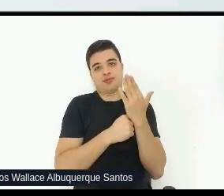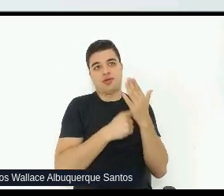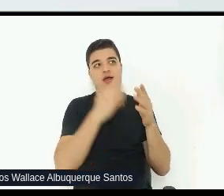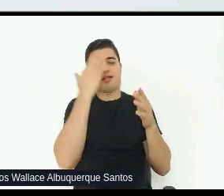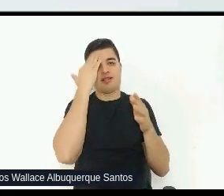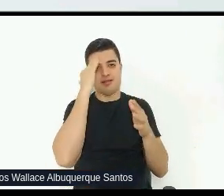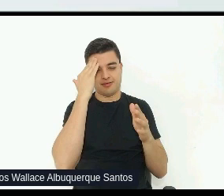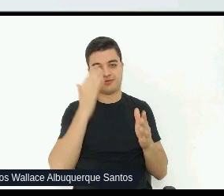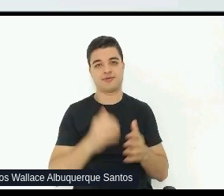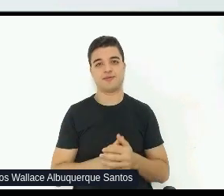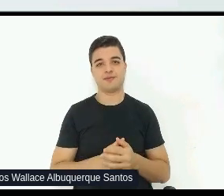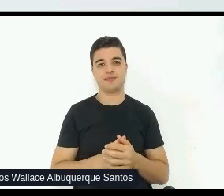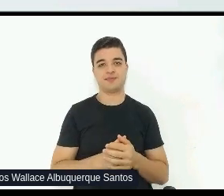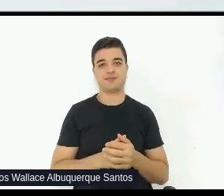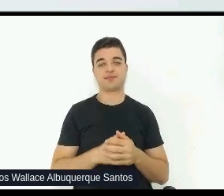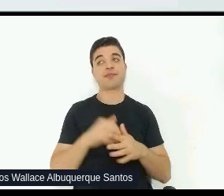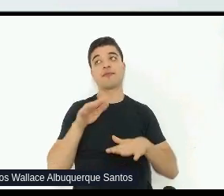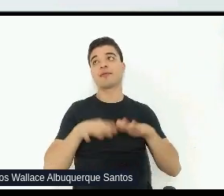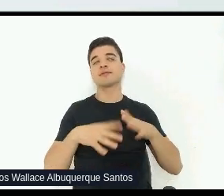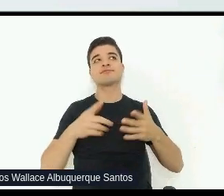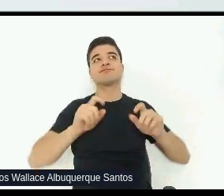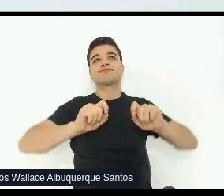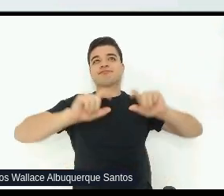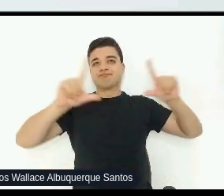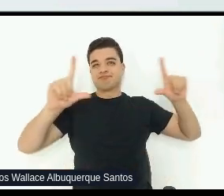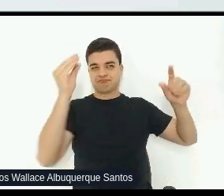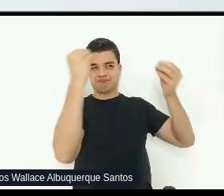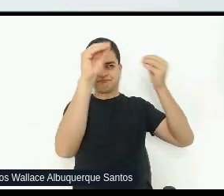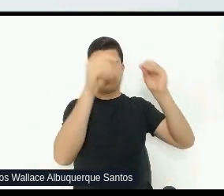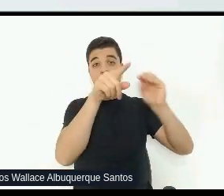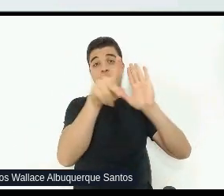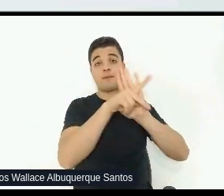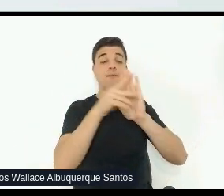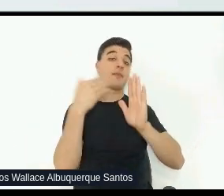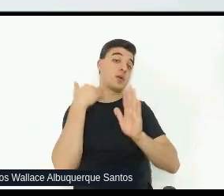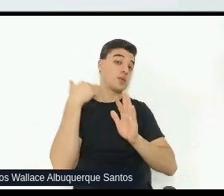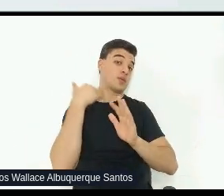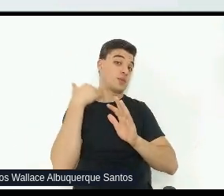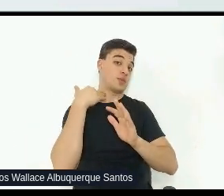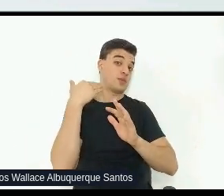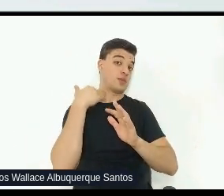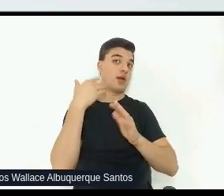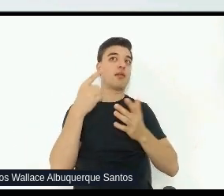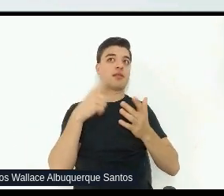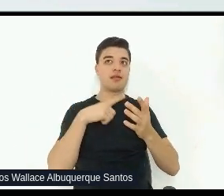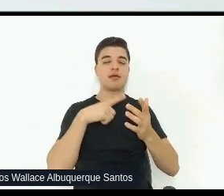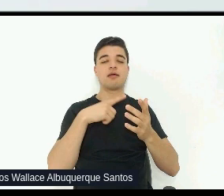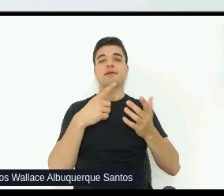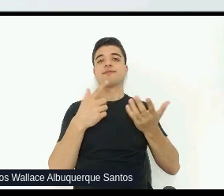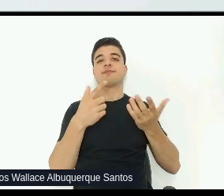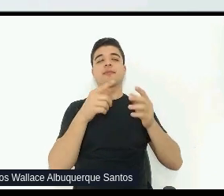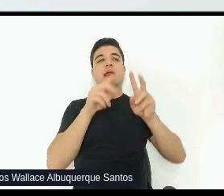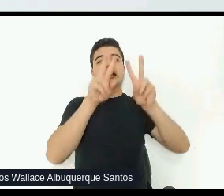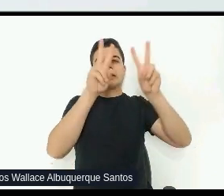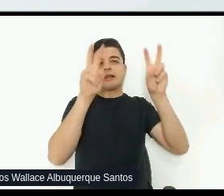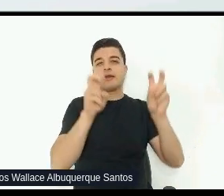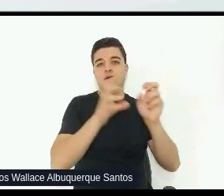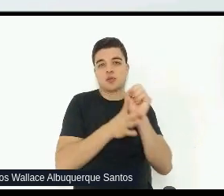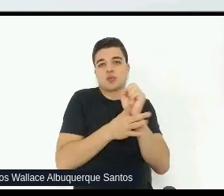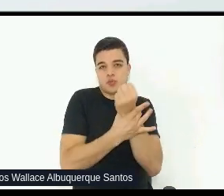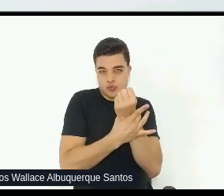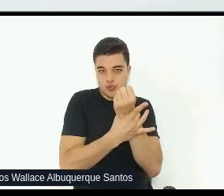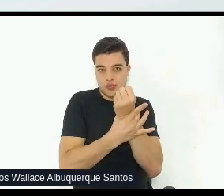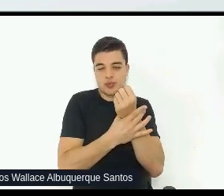Eu estou fazendo uma página de um banco que tem muitos termos, como, por exemplo, uma página de seguros, tem muitos termos, tem muitas